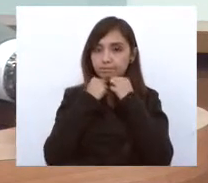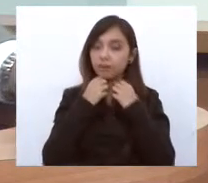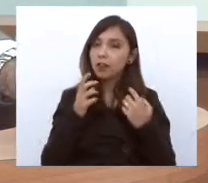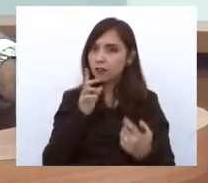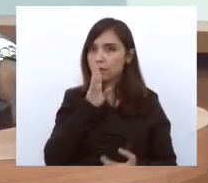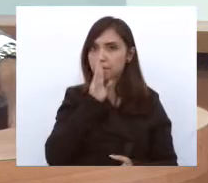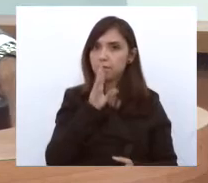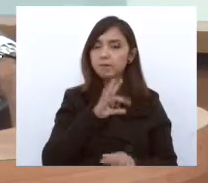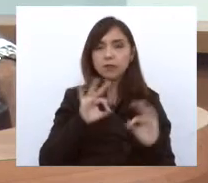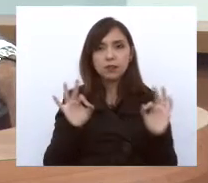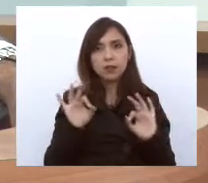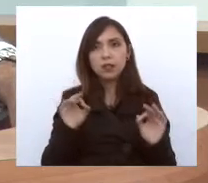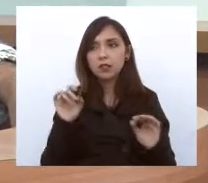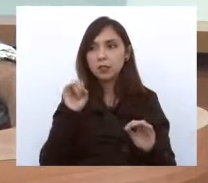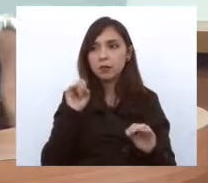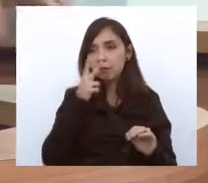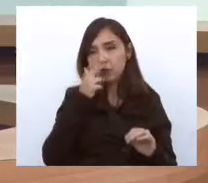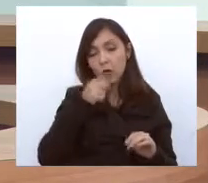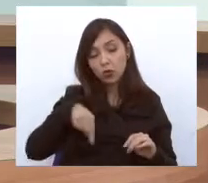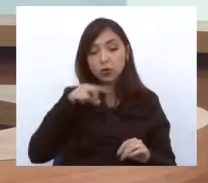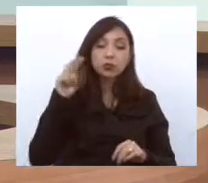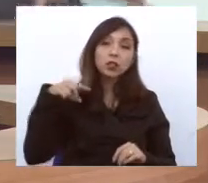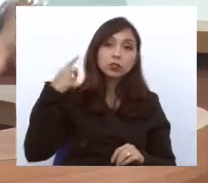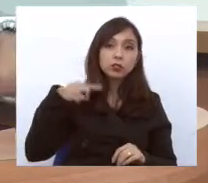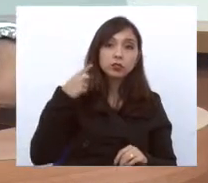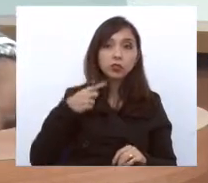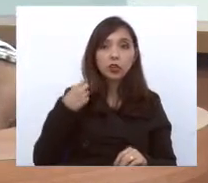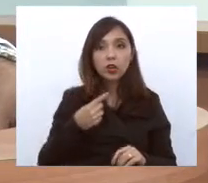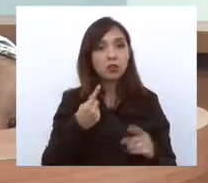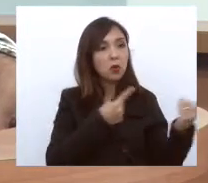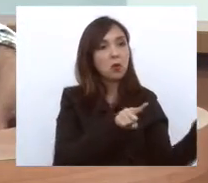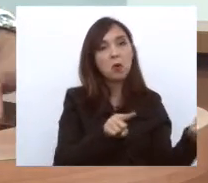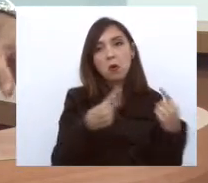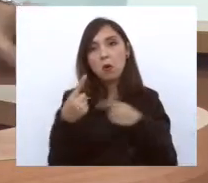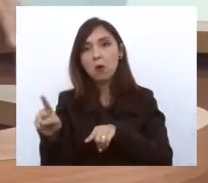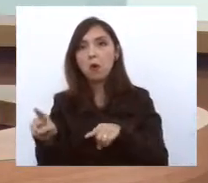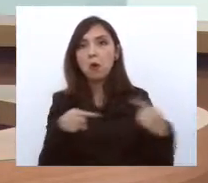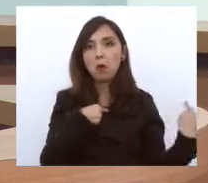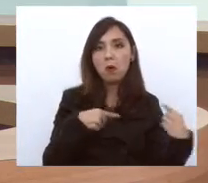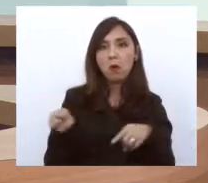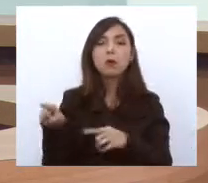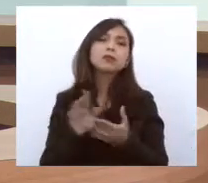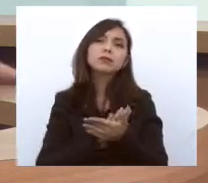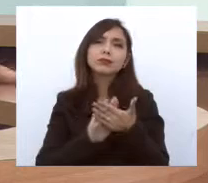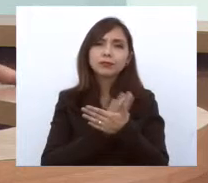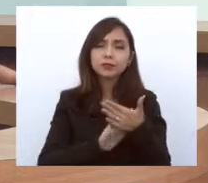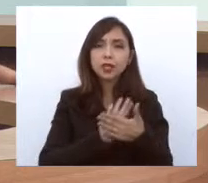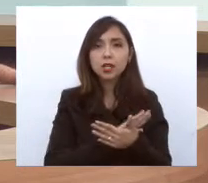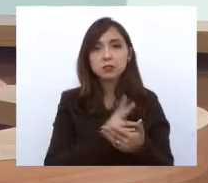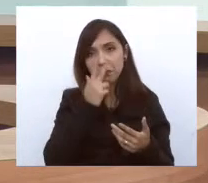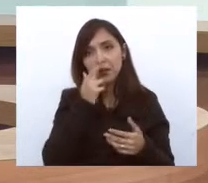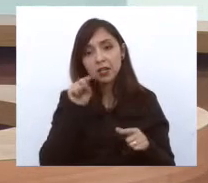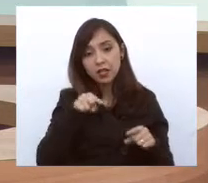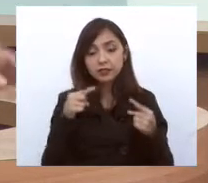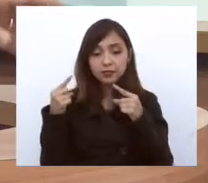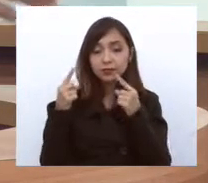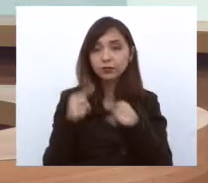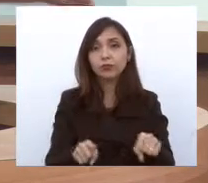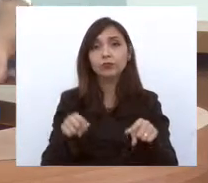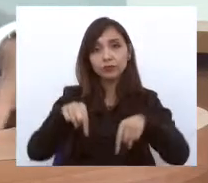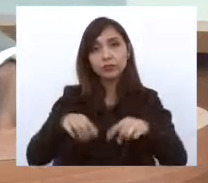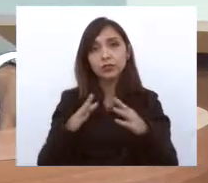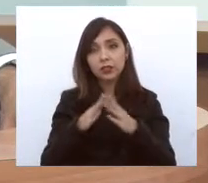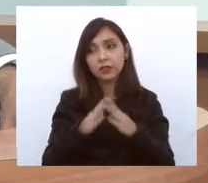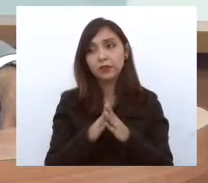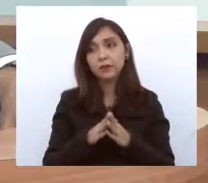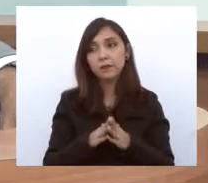que nós, enquanto advogados, não temos que um ficar afrontando o outro. Eles vieram com esse intuito de querer afrontar essa casa. Então,